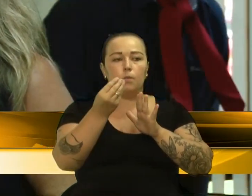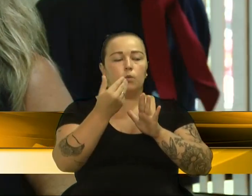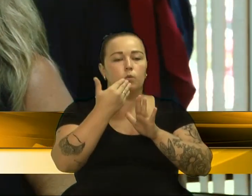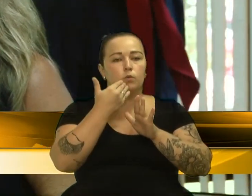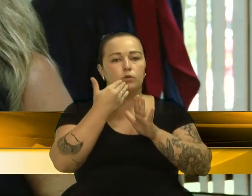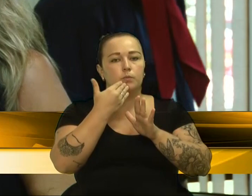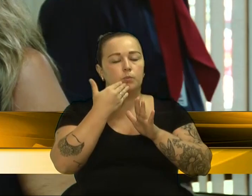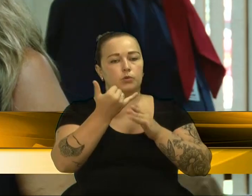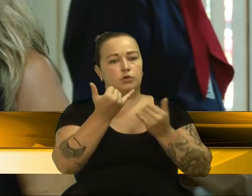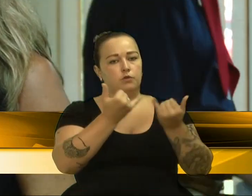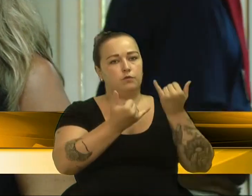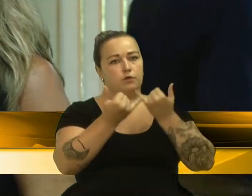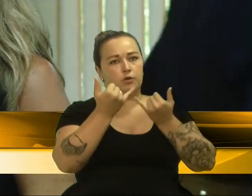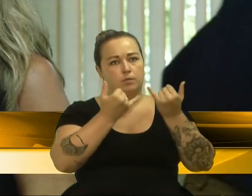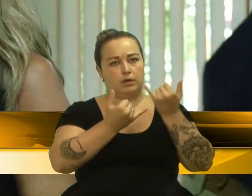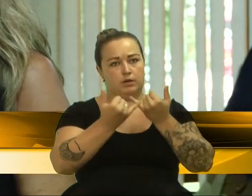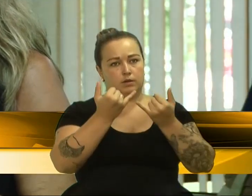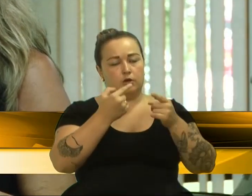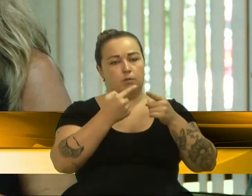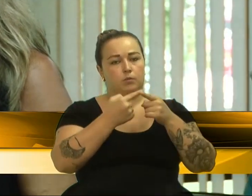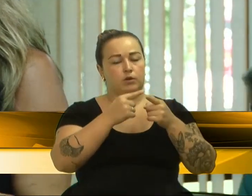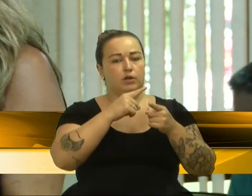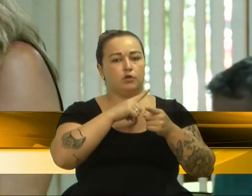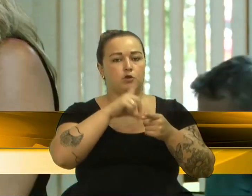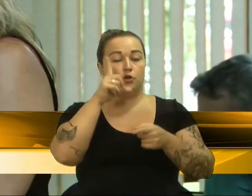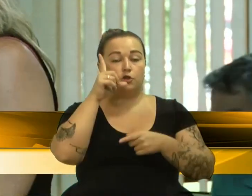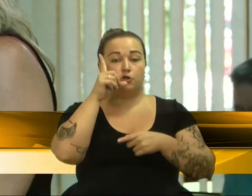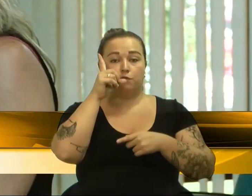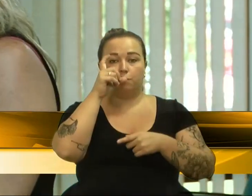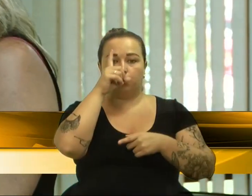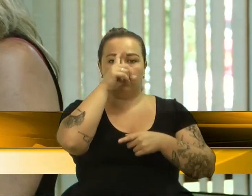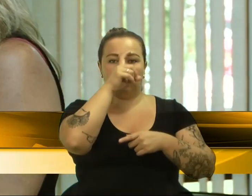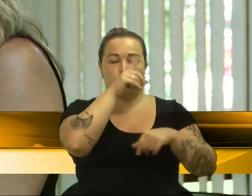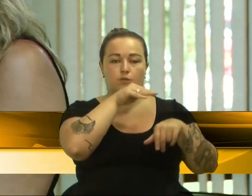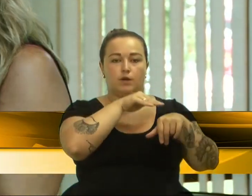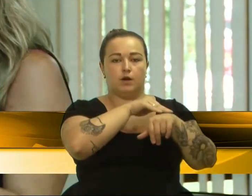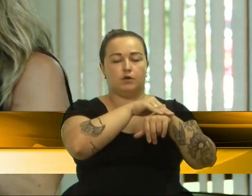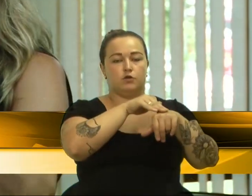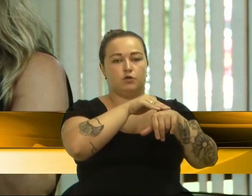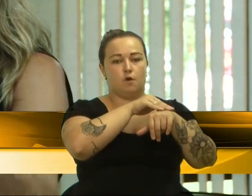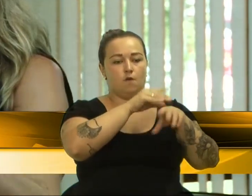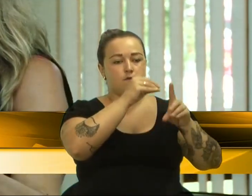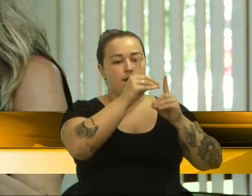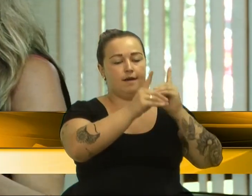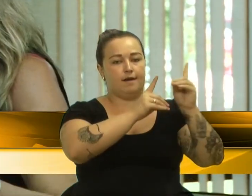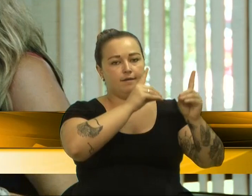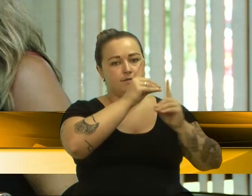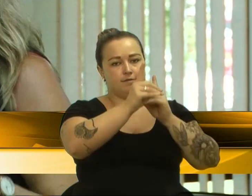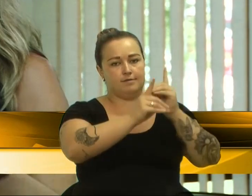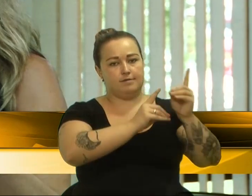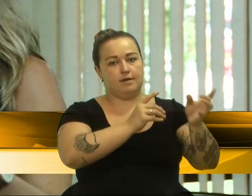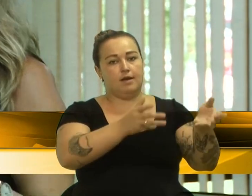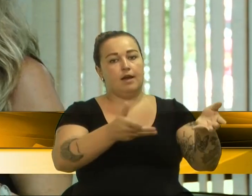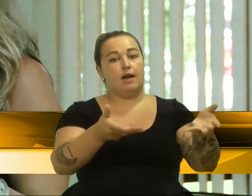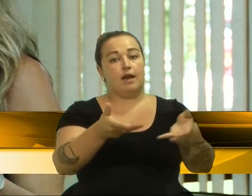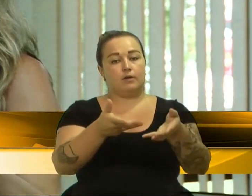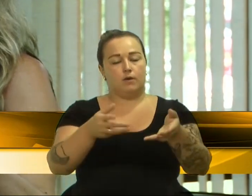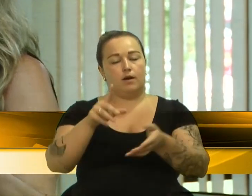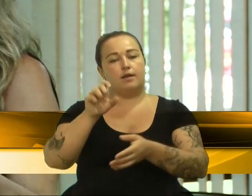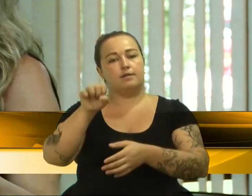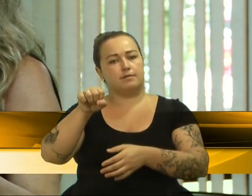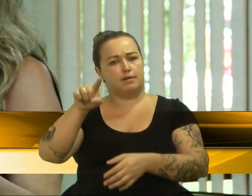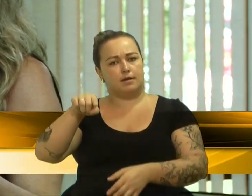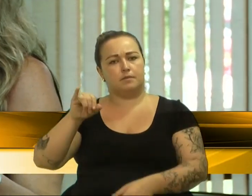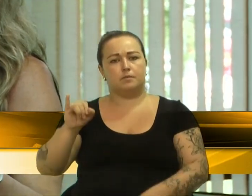dificuldade com o diálogo. Então, é relacionado que se espera mais diálogo. Agora, é legítimo e é importante ter